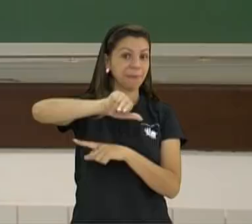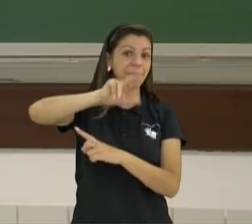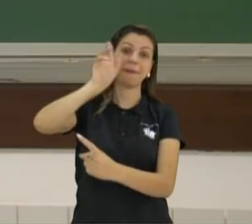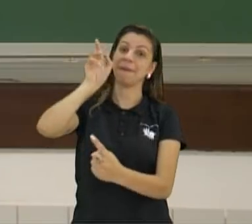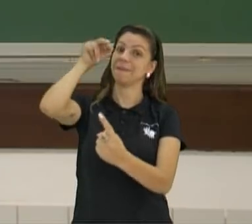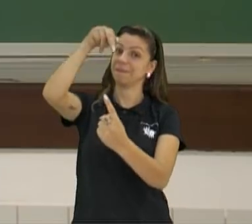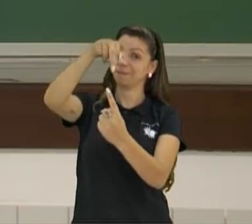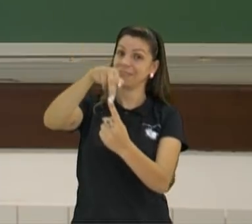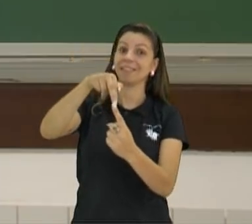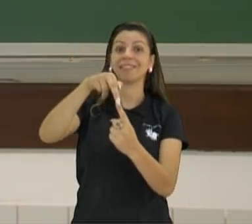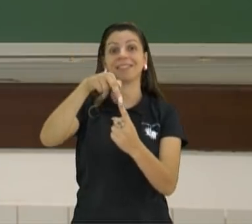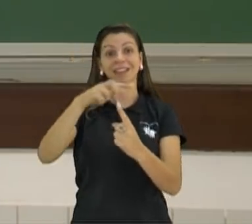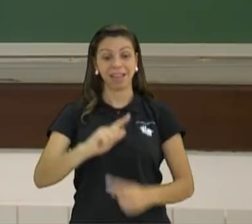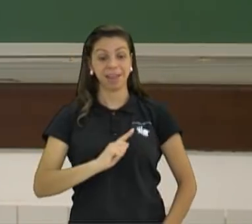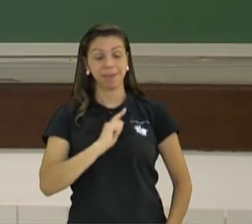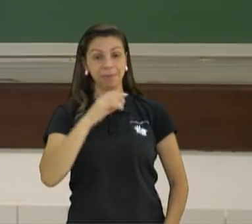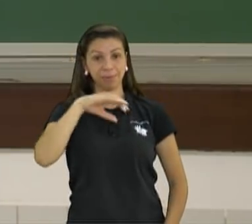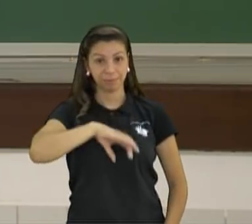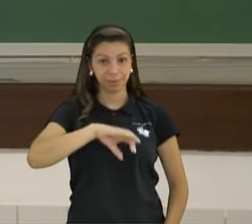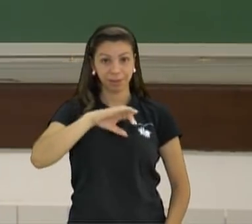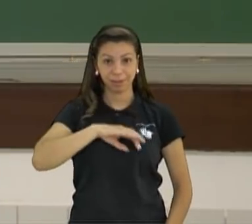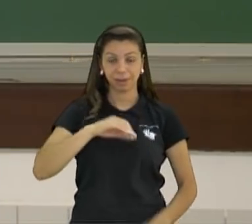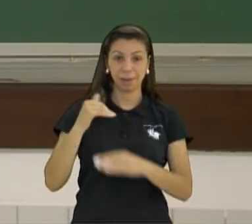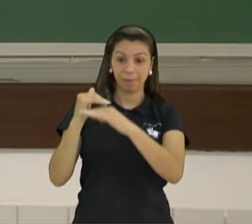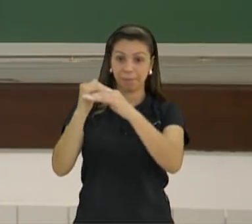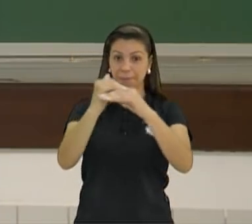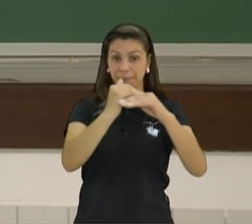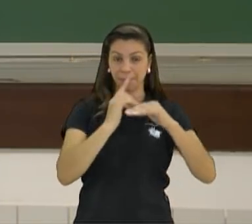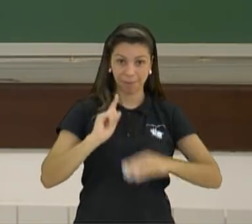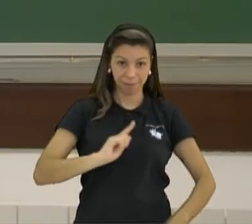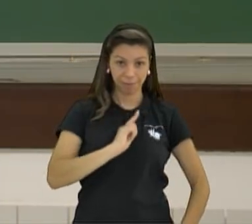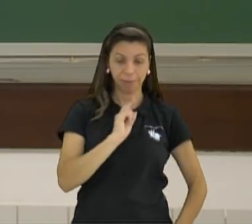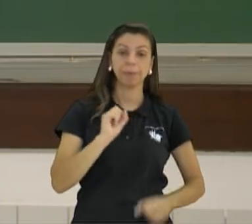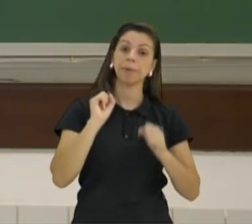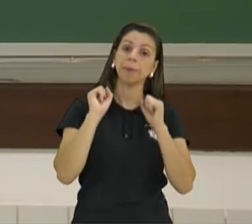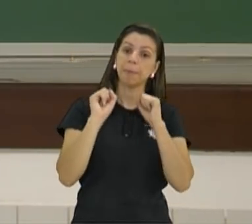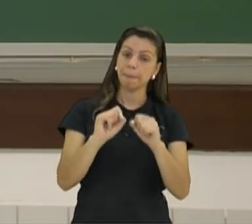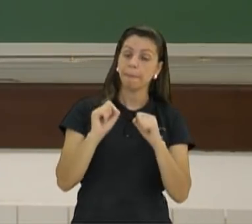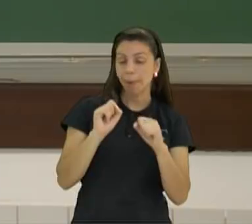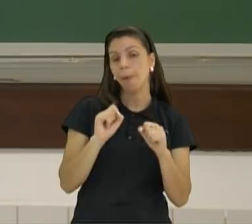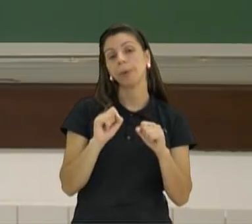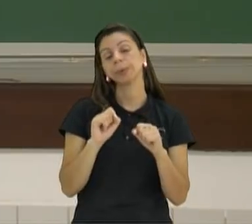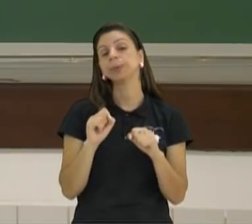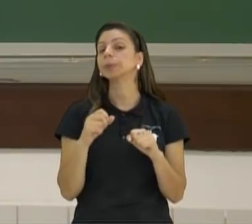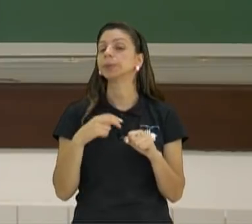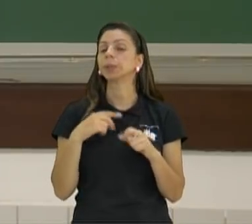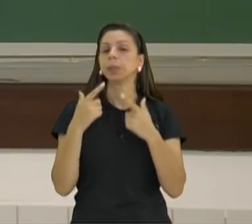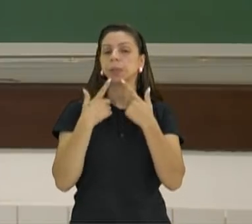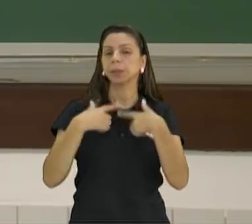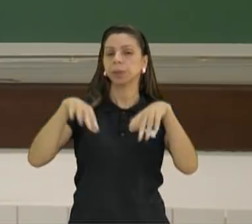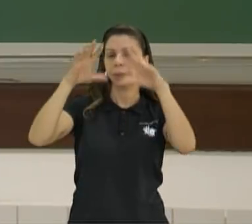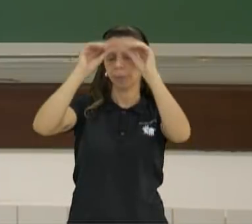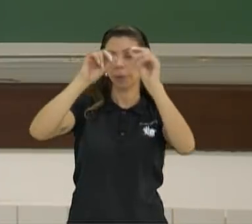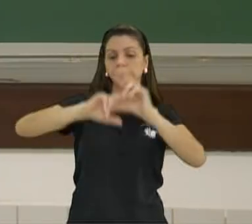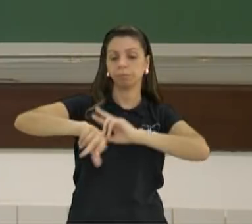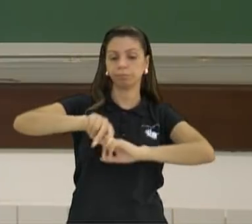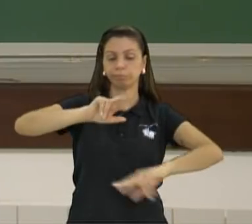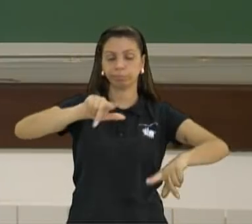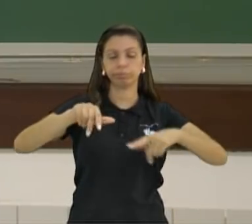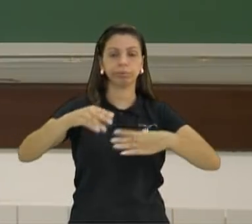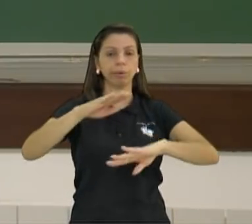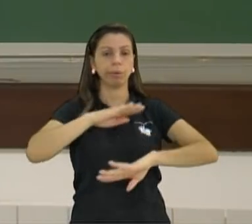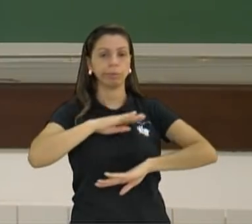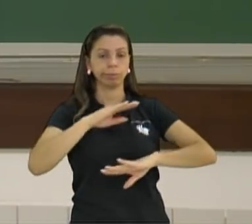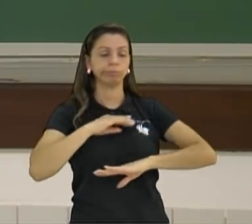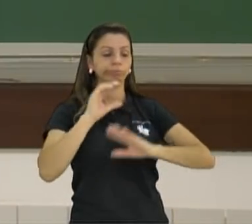né, da língua portuguesa, a referência é a norma padrão. Nós podemos usar diferentes linguagens em diferentes